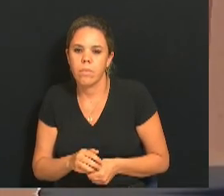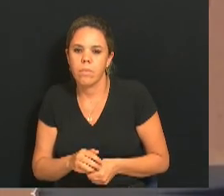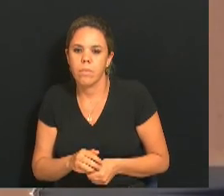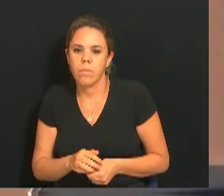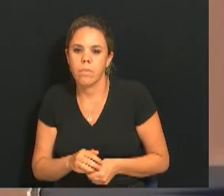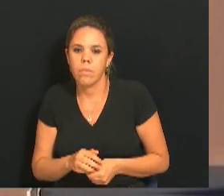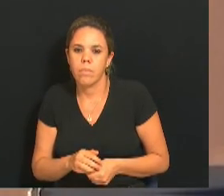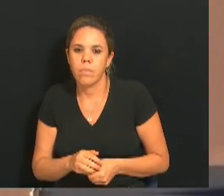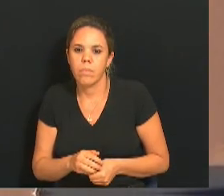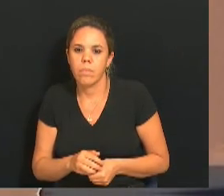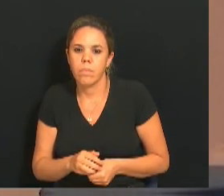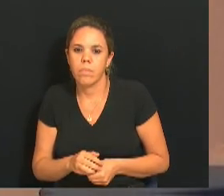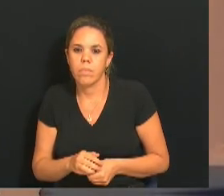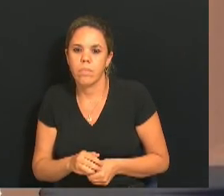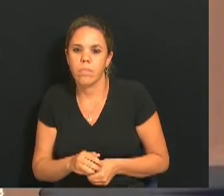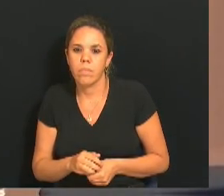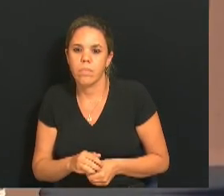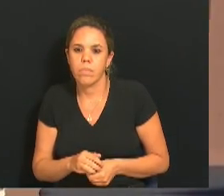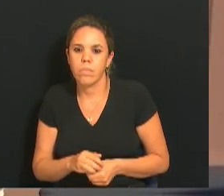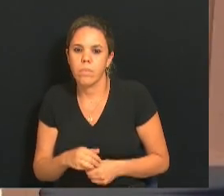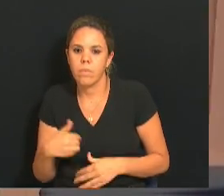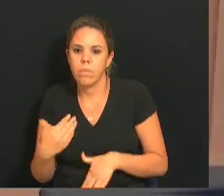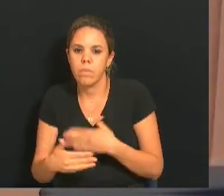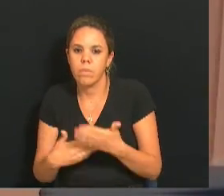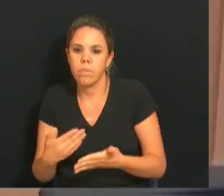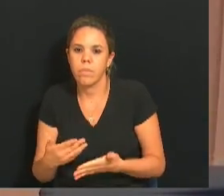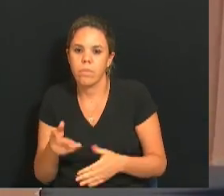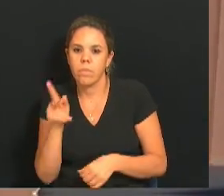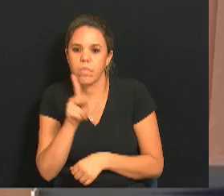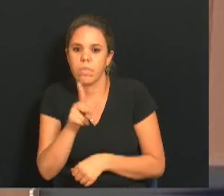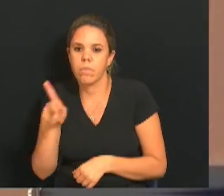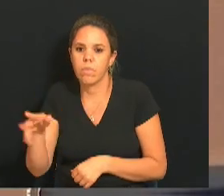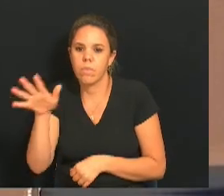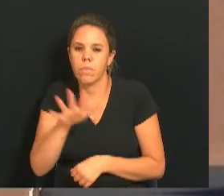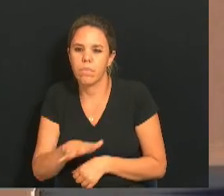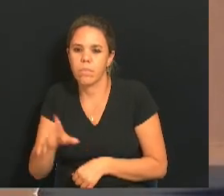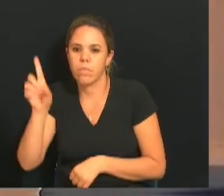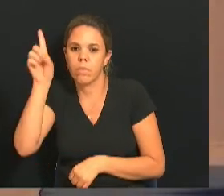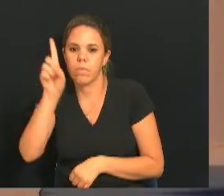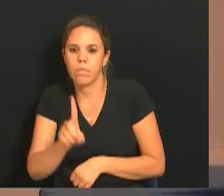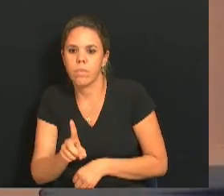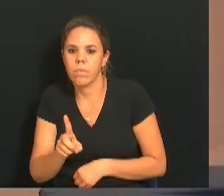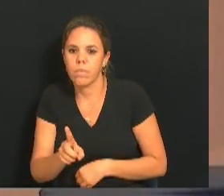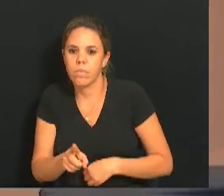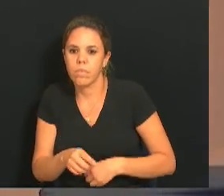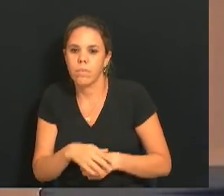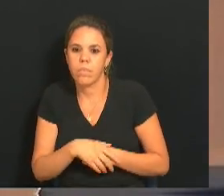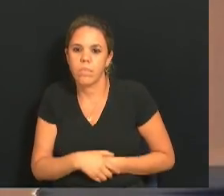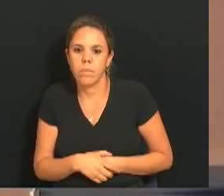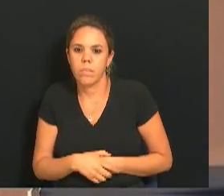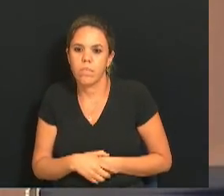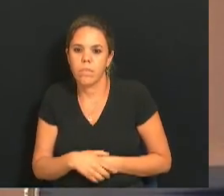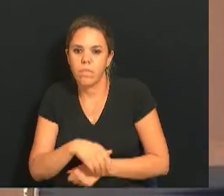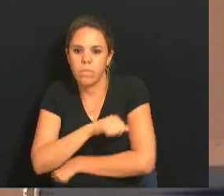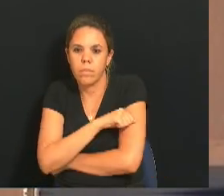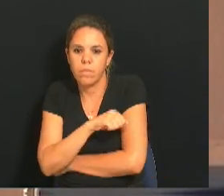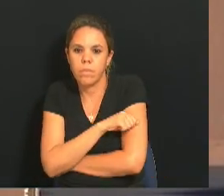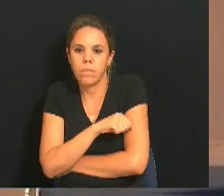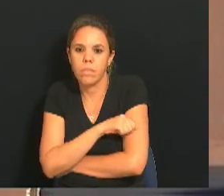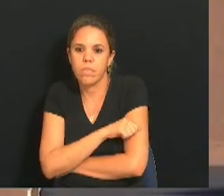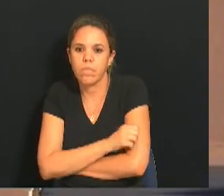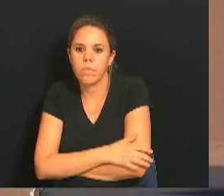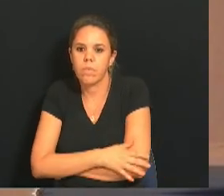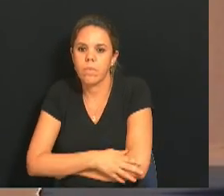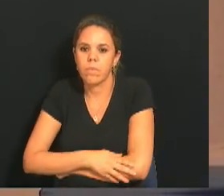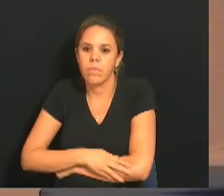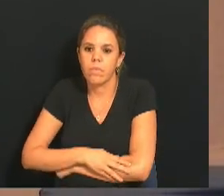extremamente persecutória em relação aos professores, aos diretores, né, aos estudantes que exercem a